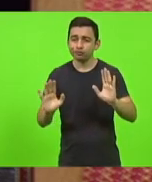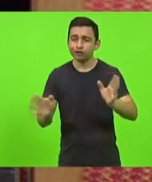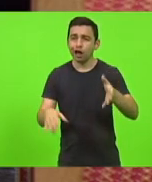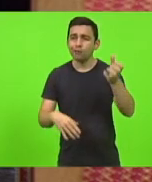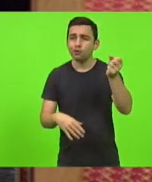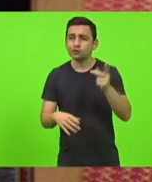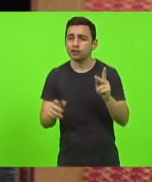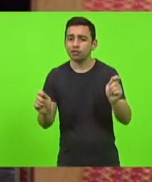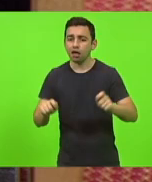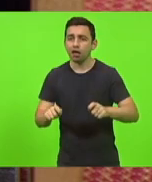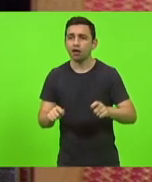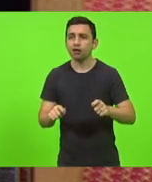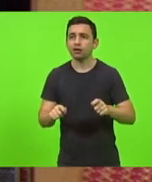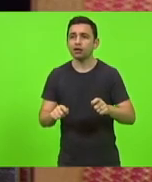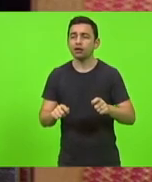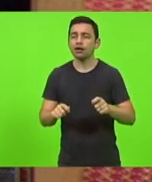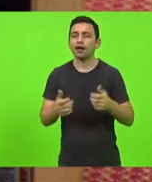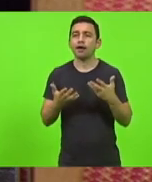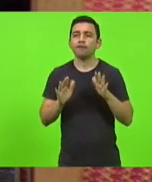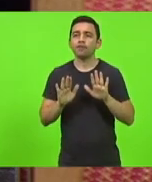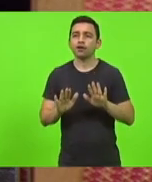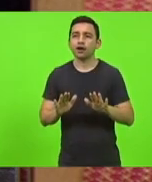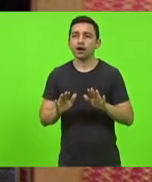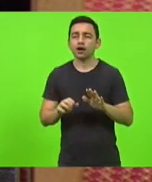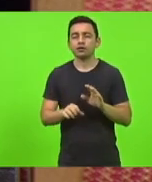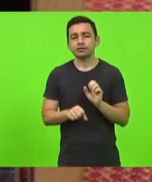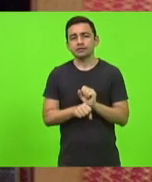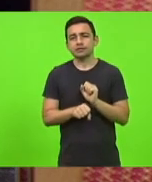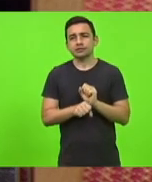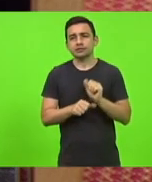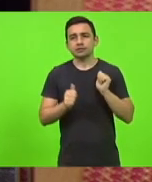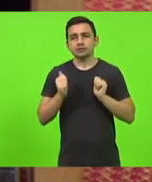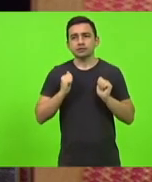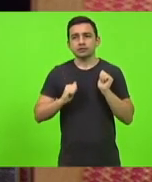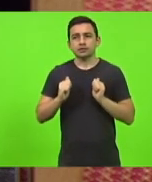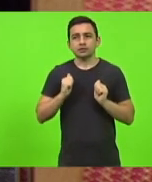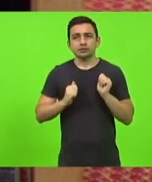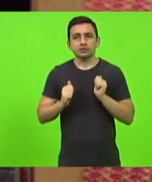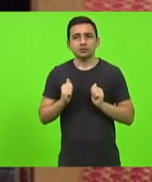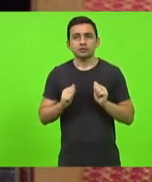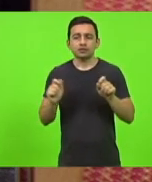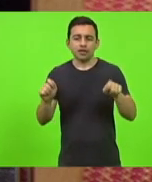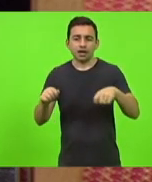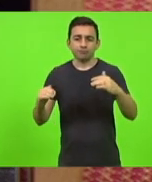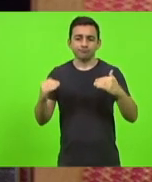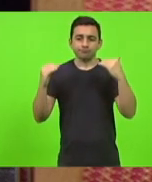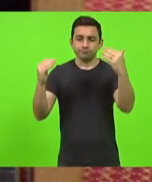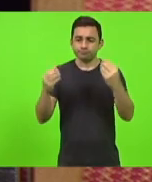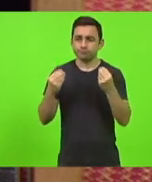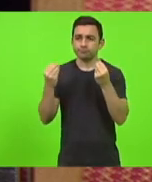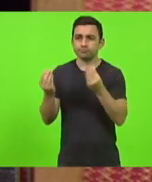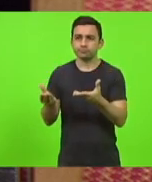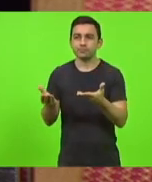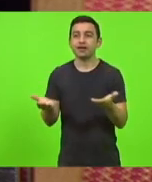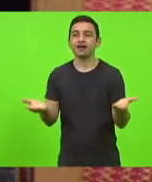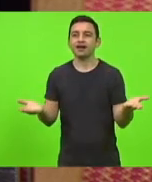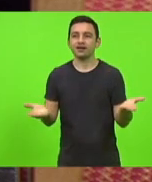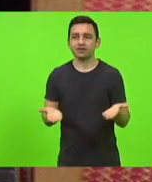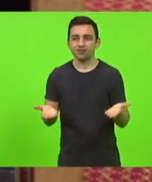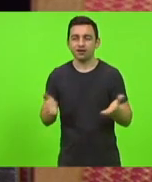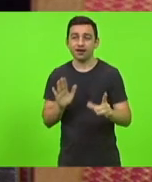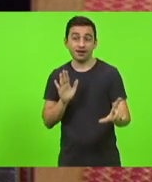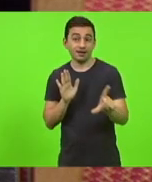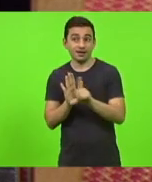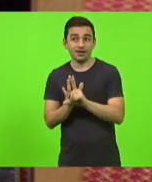aposentados para ficar numa expectativa de promoção. E agora, com a lei